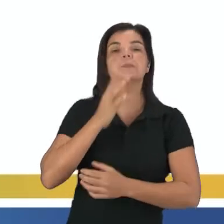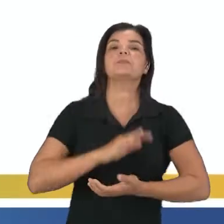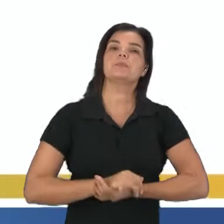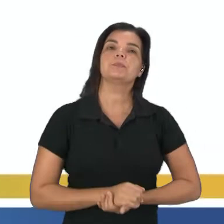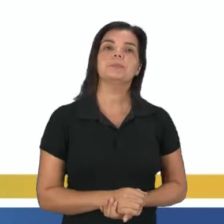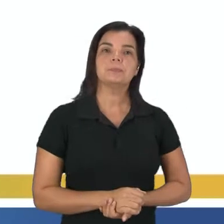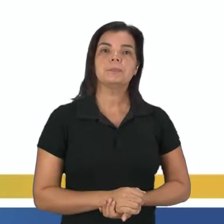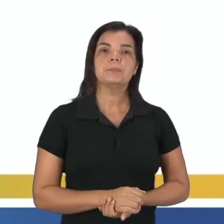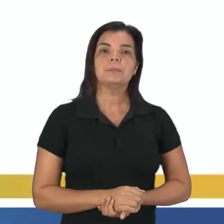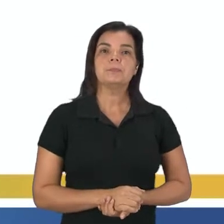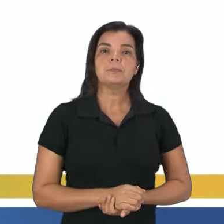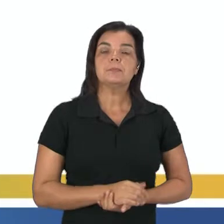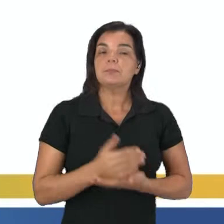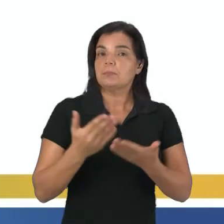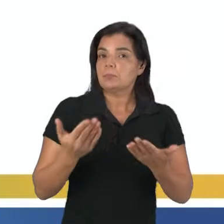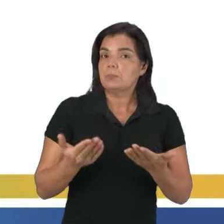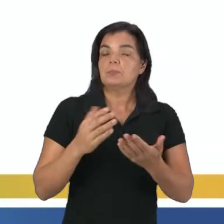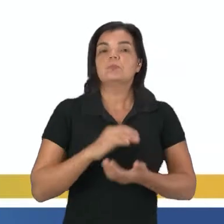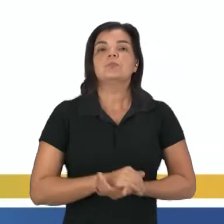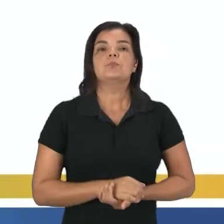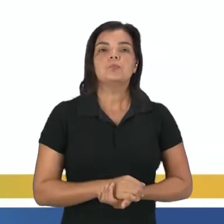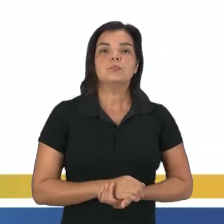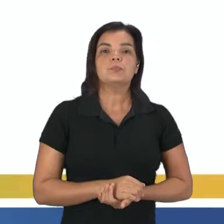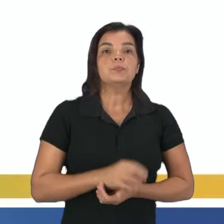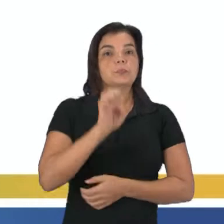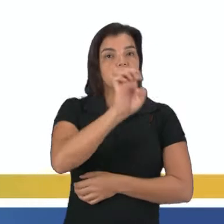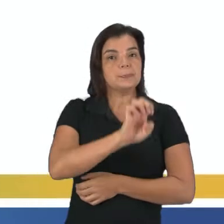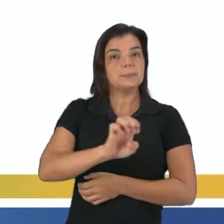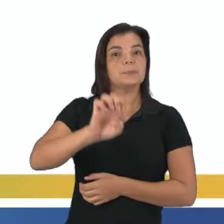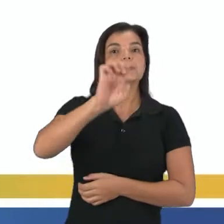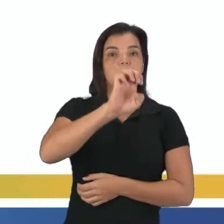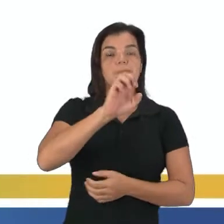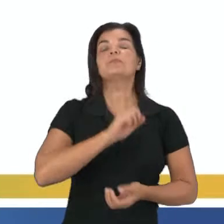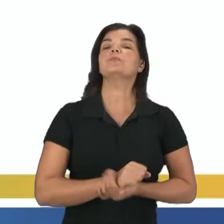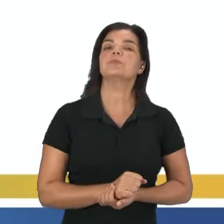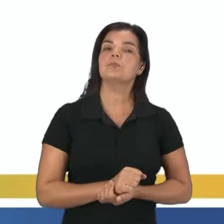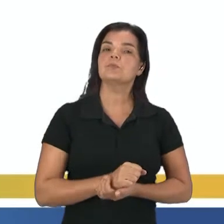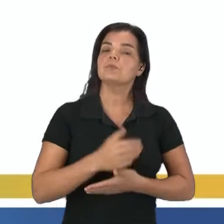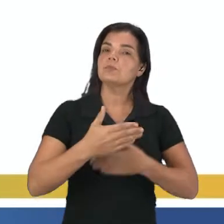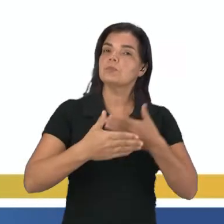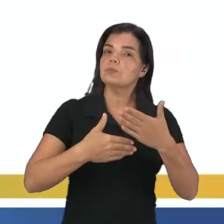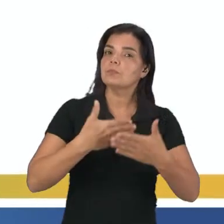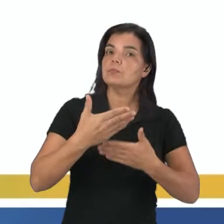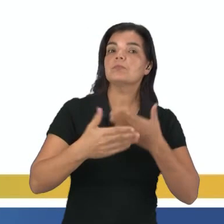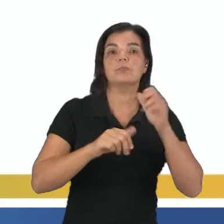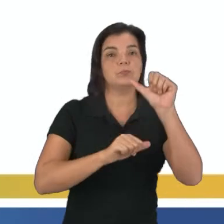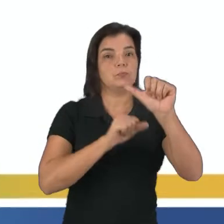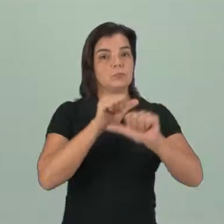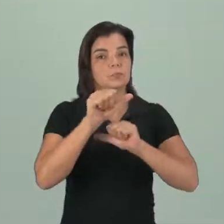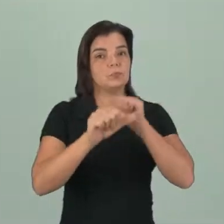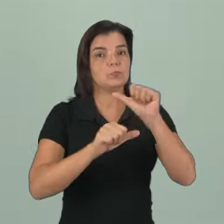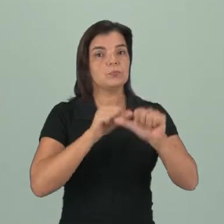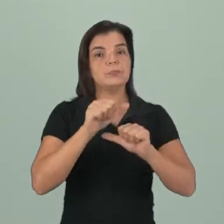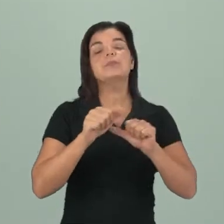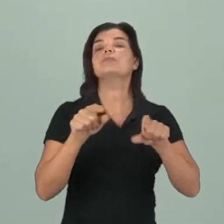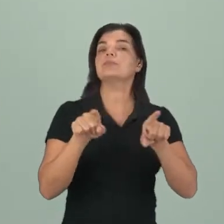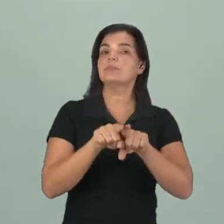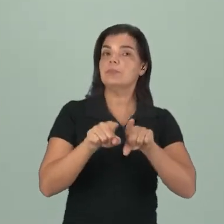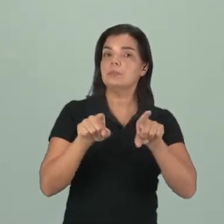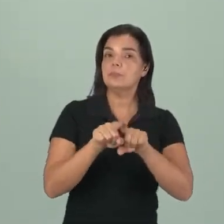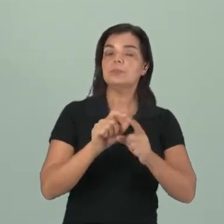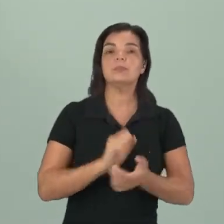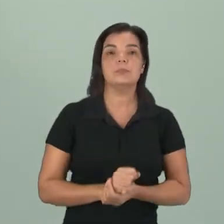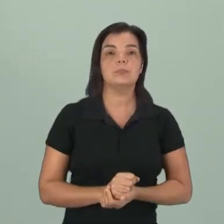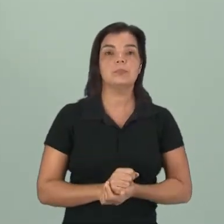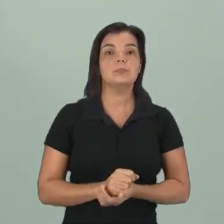humanismo. Então, basicamente é o seguinte, a Europa estava passando por um processo de transição e de mudanças